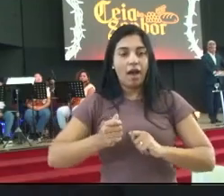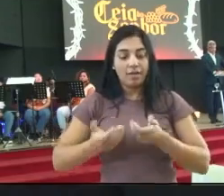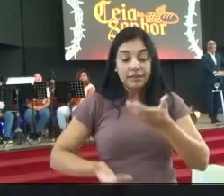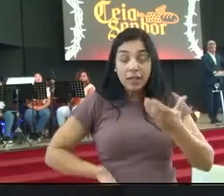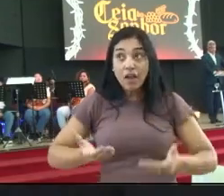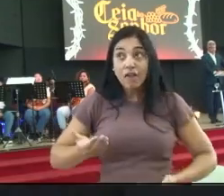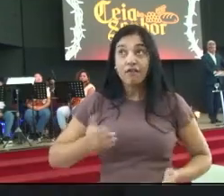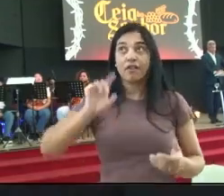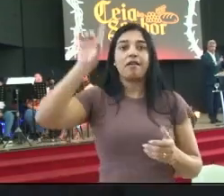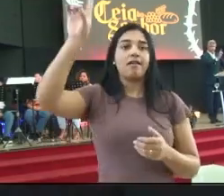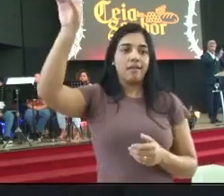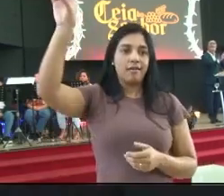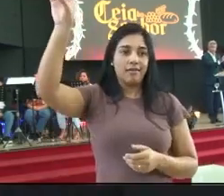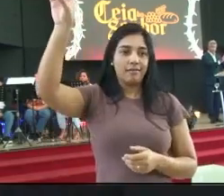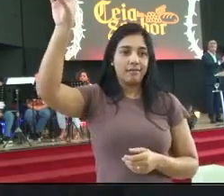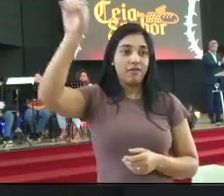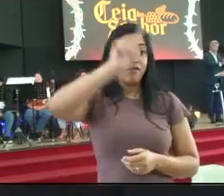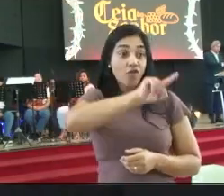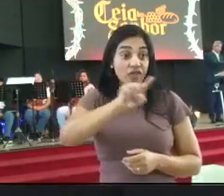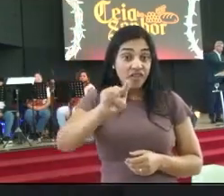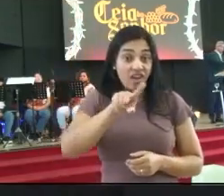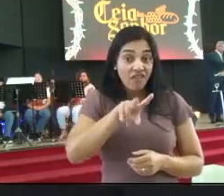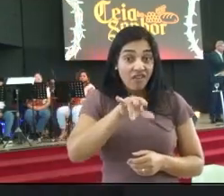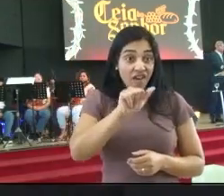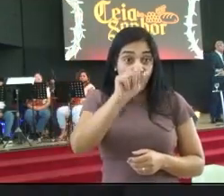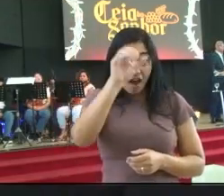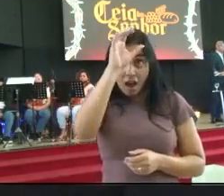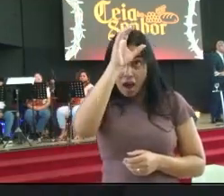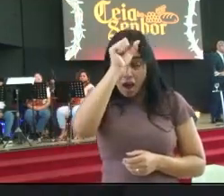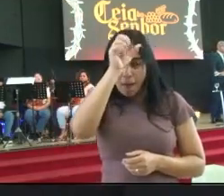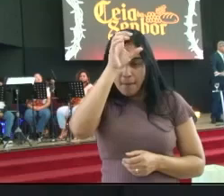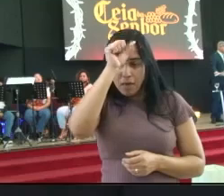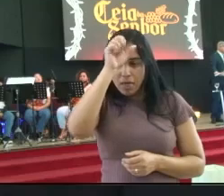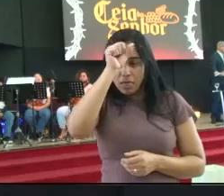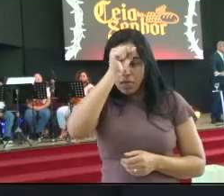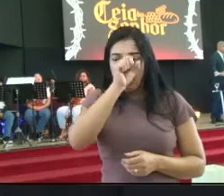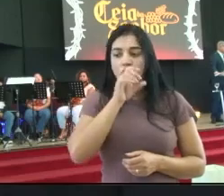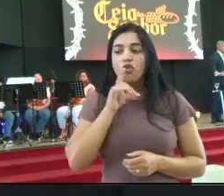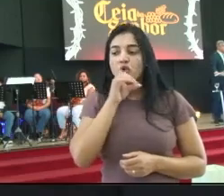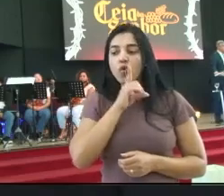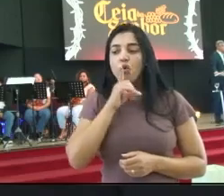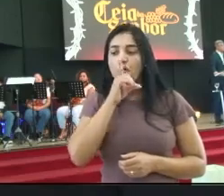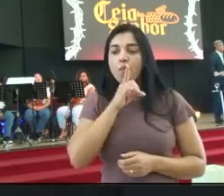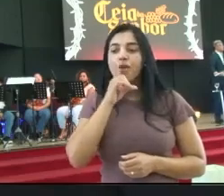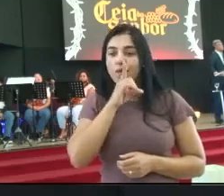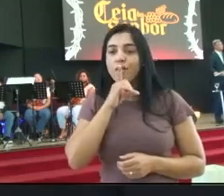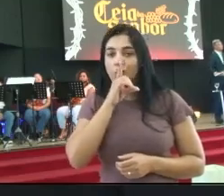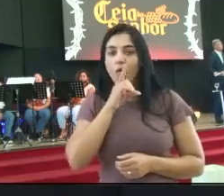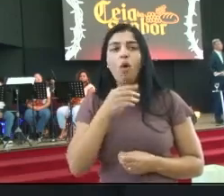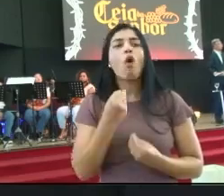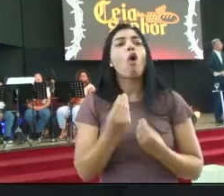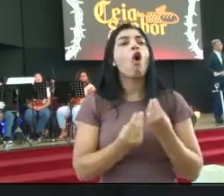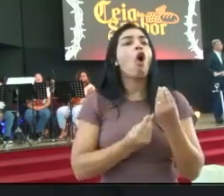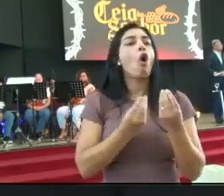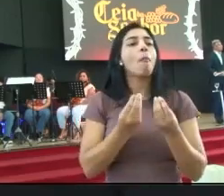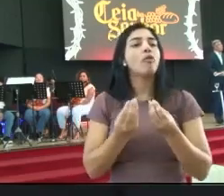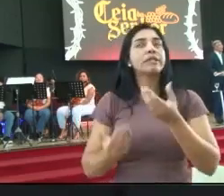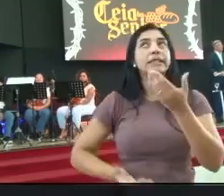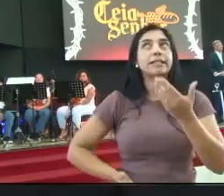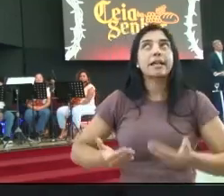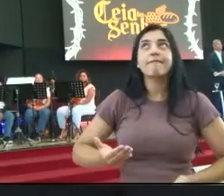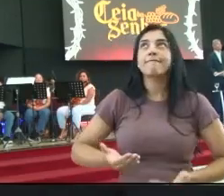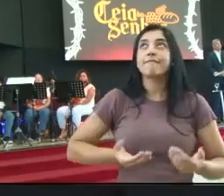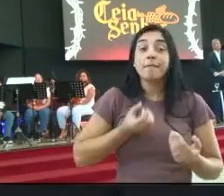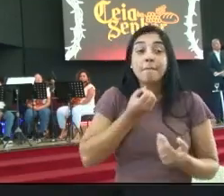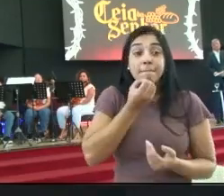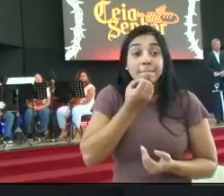Ele. Você vai aprender nesses domingos como ser um bom mordomo,